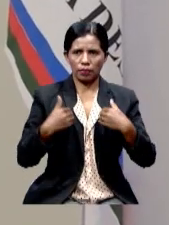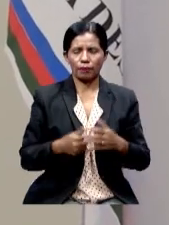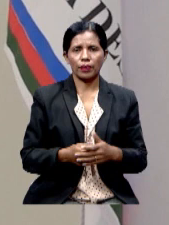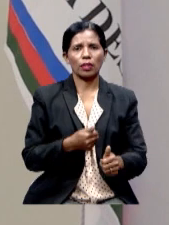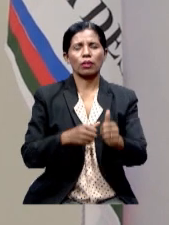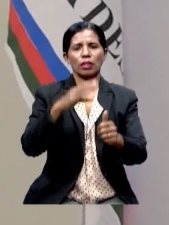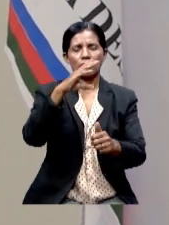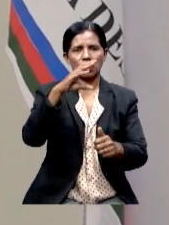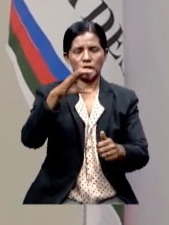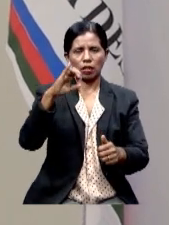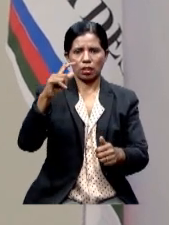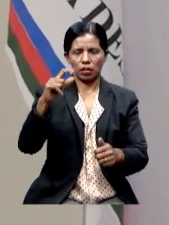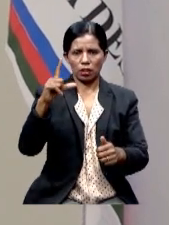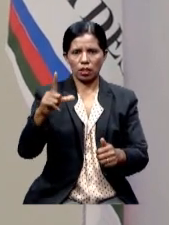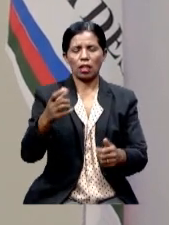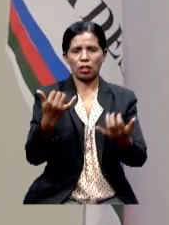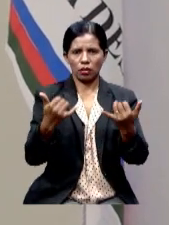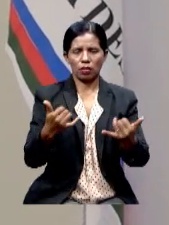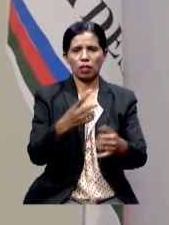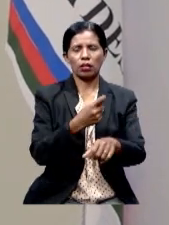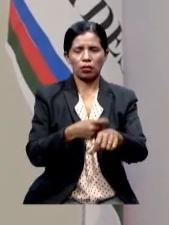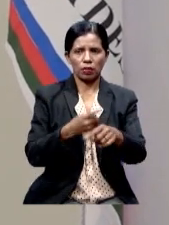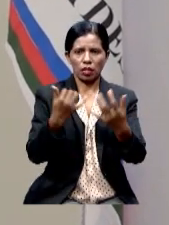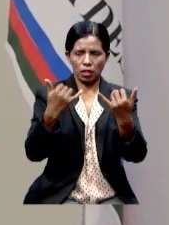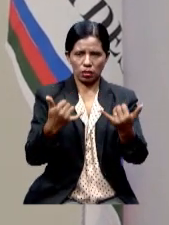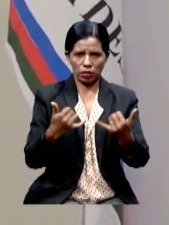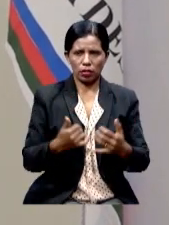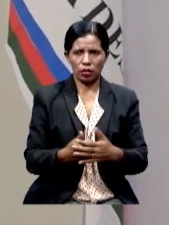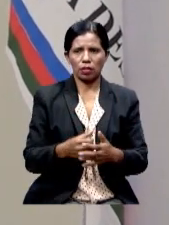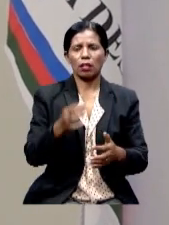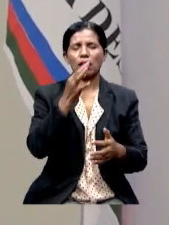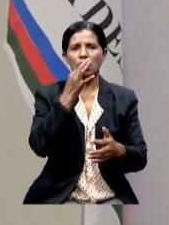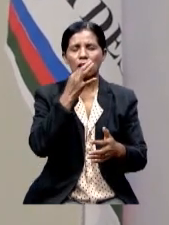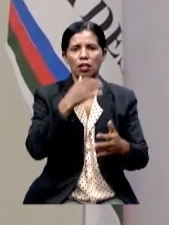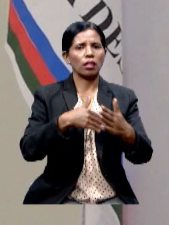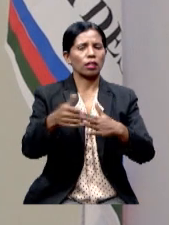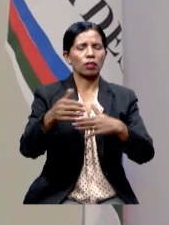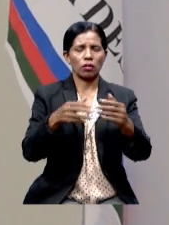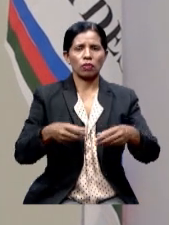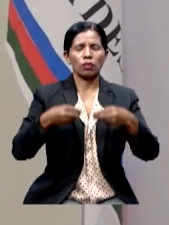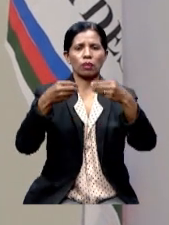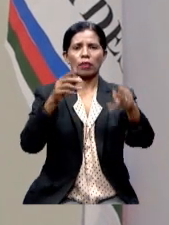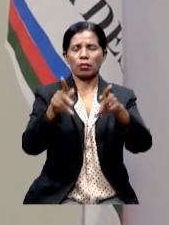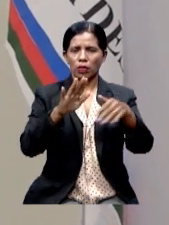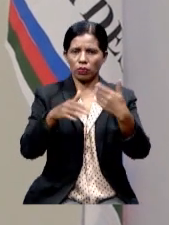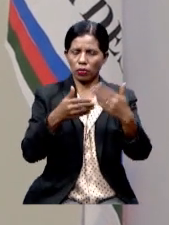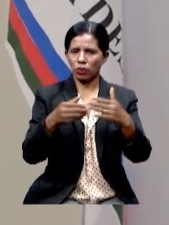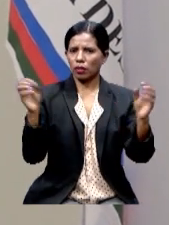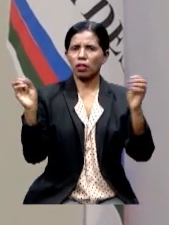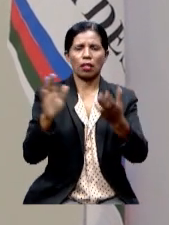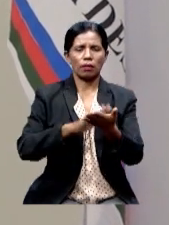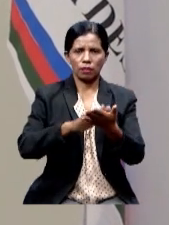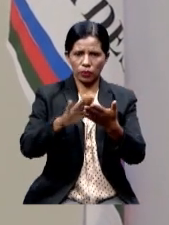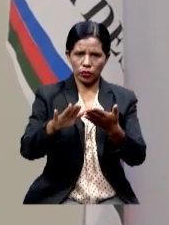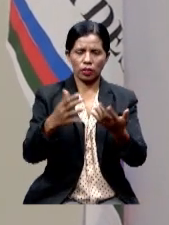ITL diharmoni bahasa situasi dia kuara buat situasi ida ahan dalam rumah fornese bagi klien tisira lain jeniku